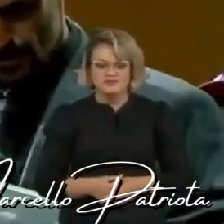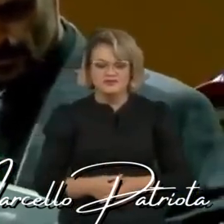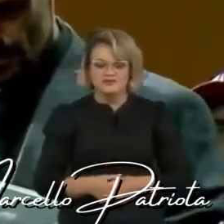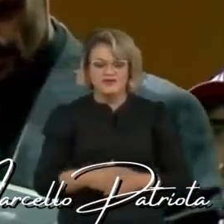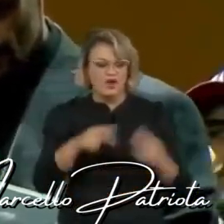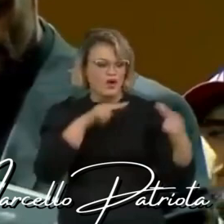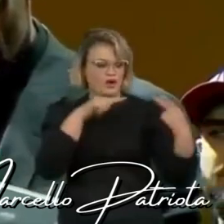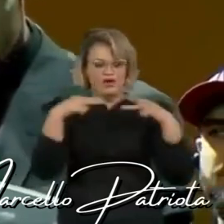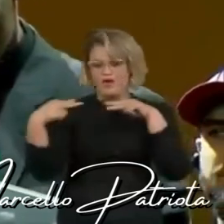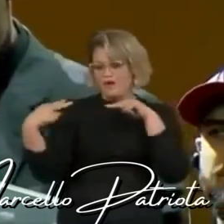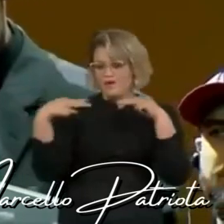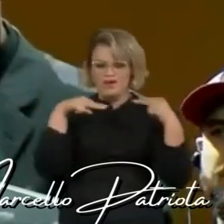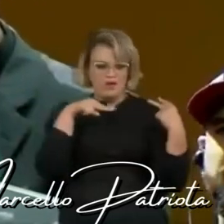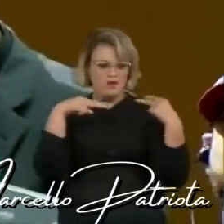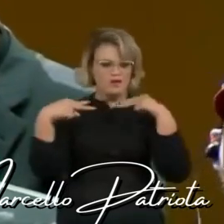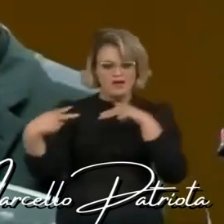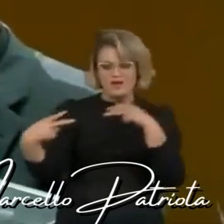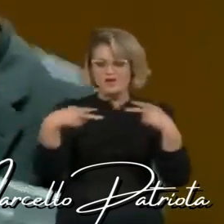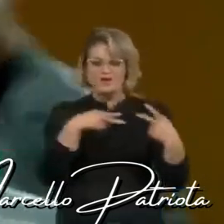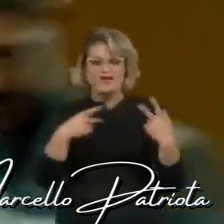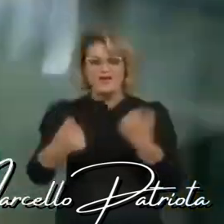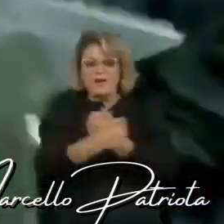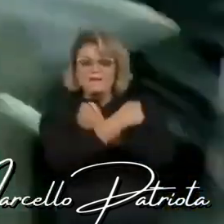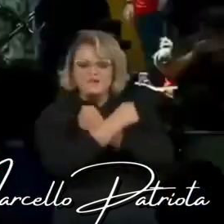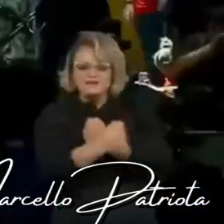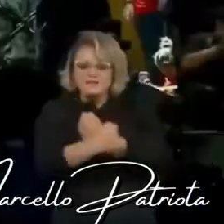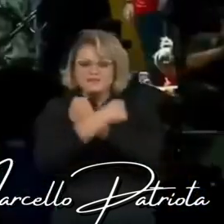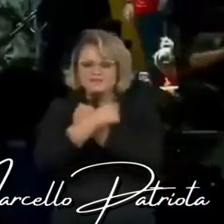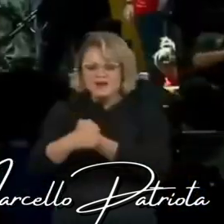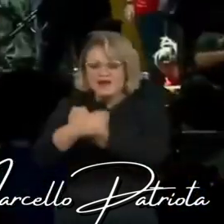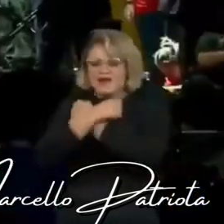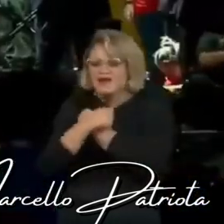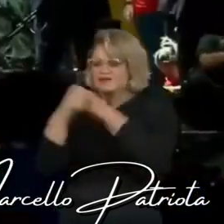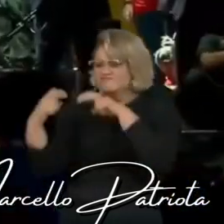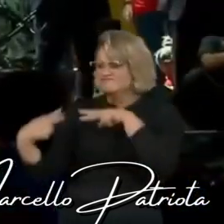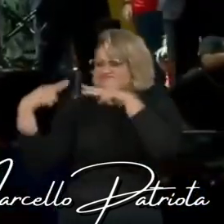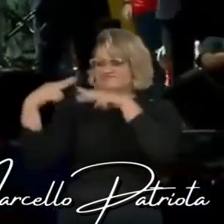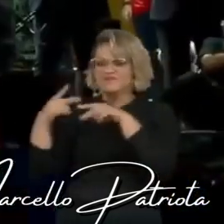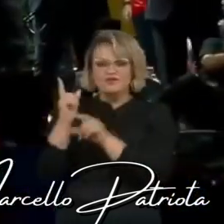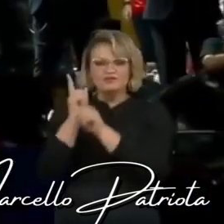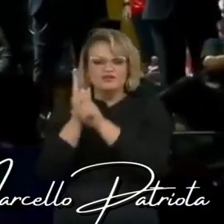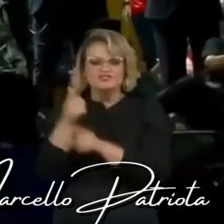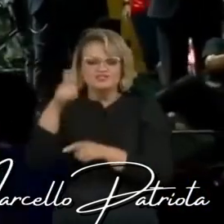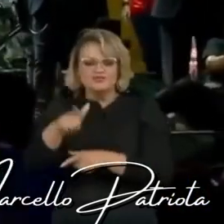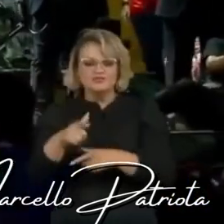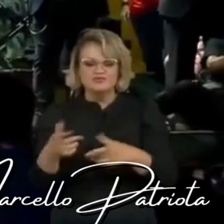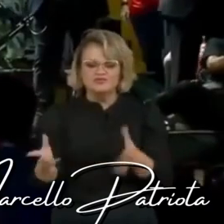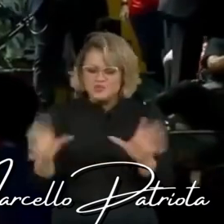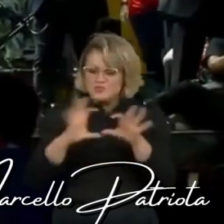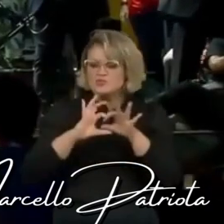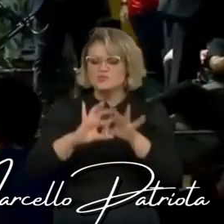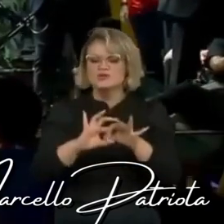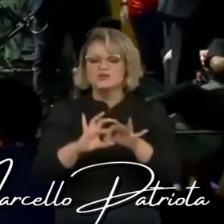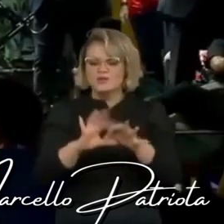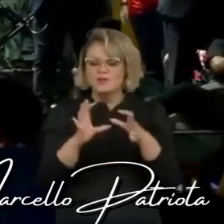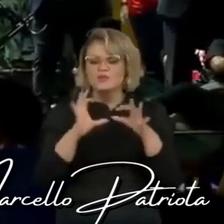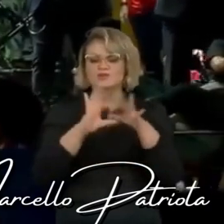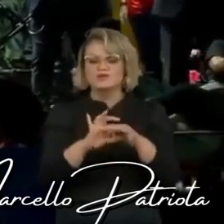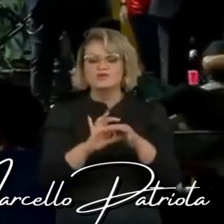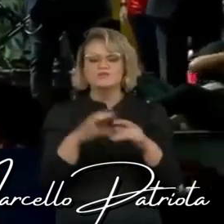Olhem para o lado, se abracem, se reencontrem, se enlacem,